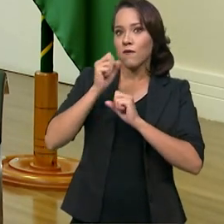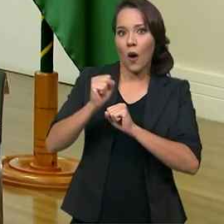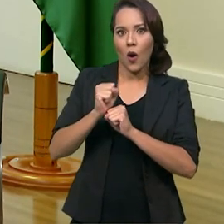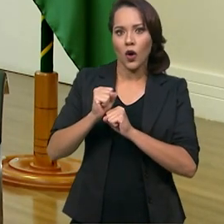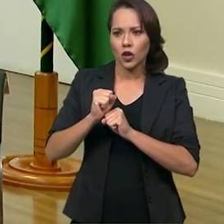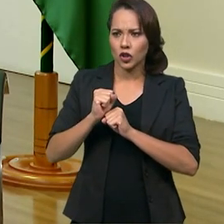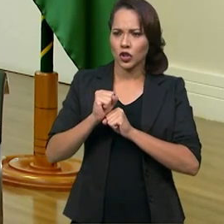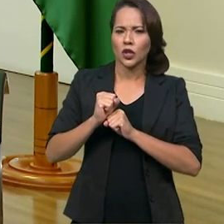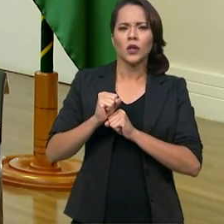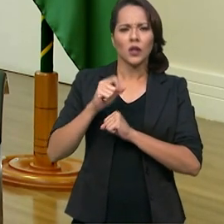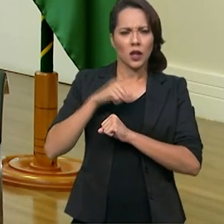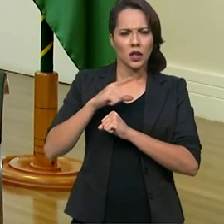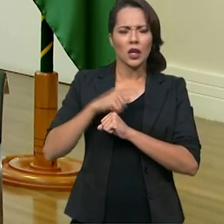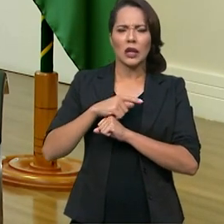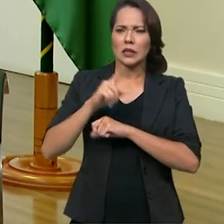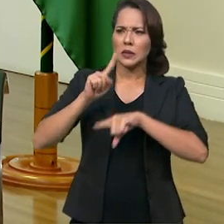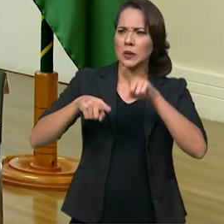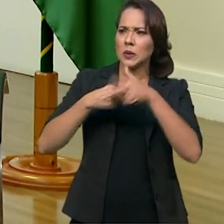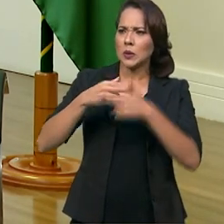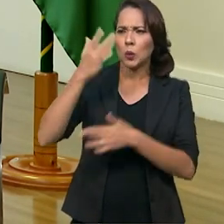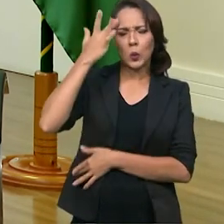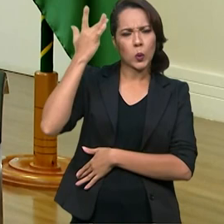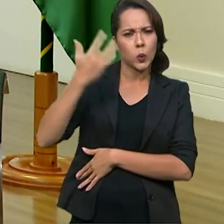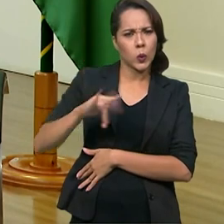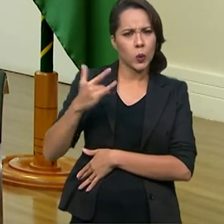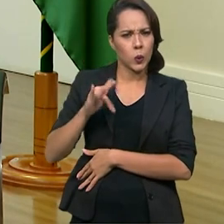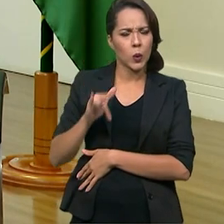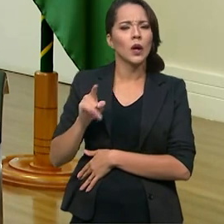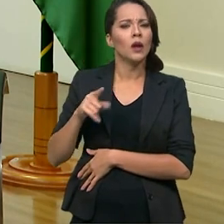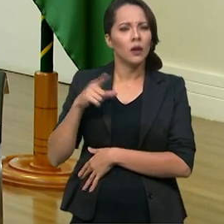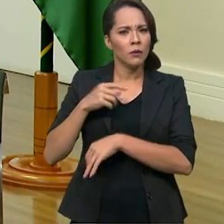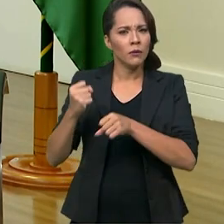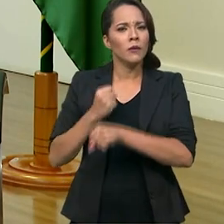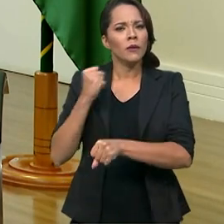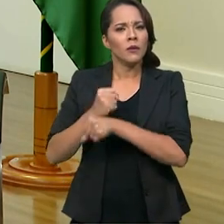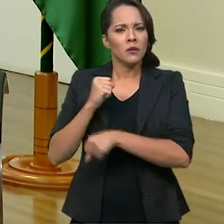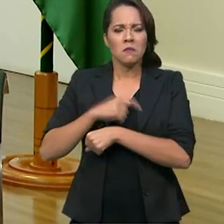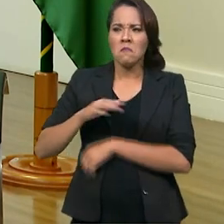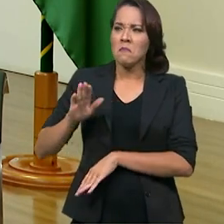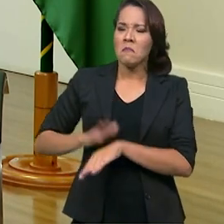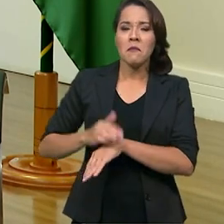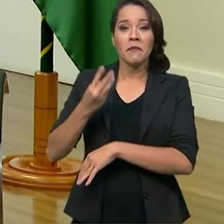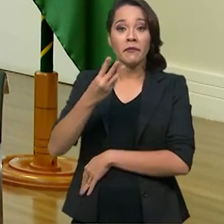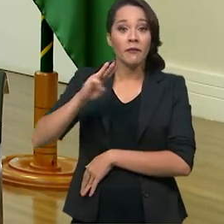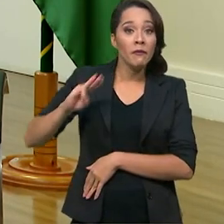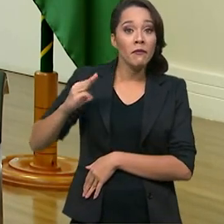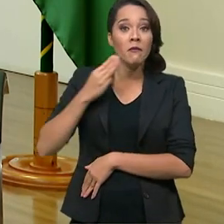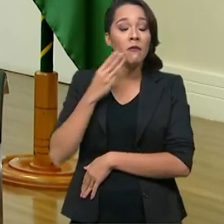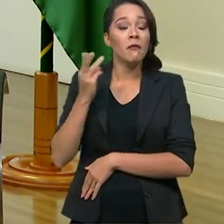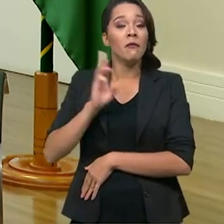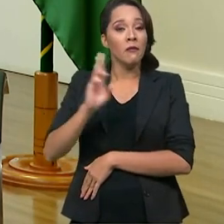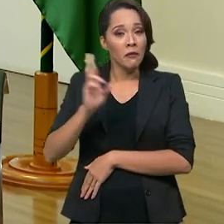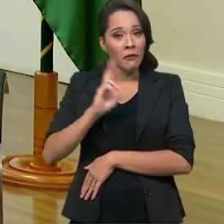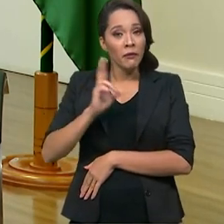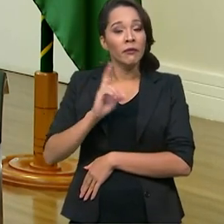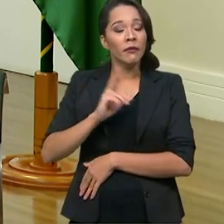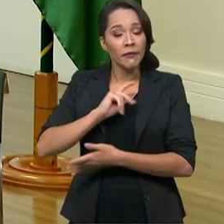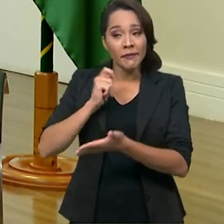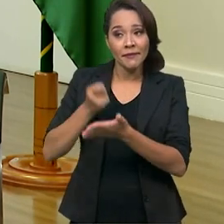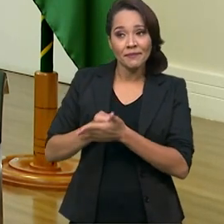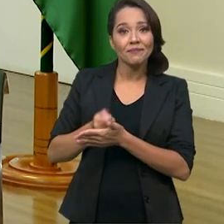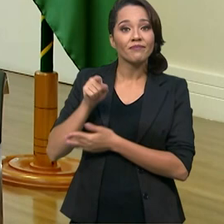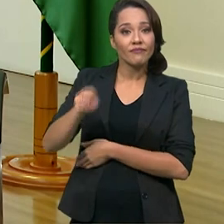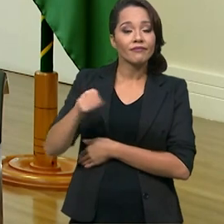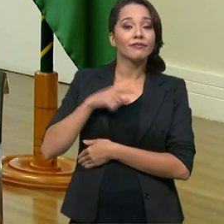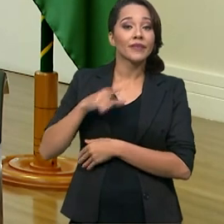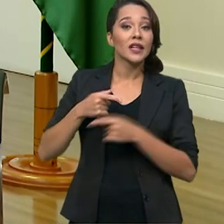que tem, portanto, equipamentos mais sofisticados, obras que geralmente custam mais de 3 milhões de reais. De Estação